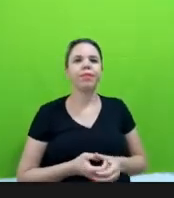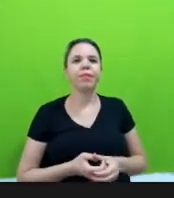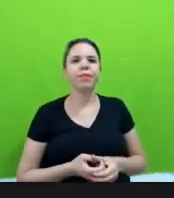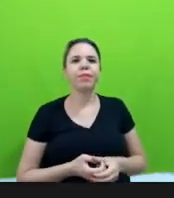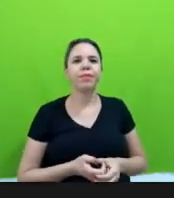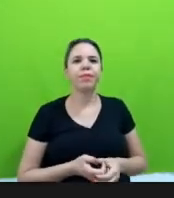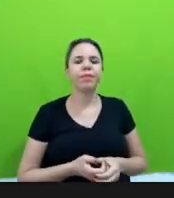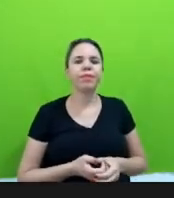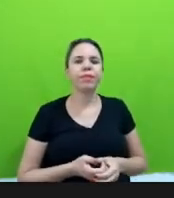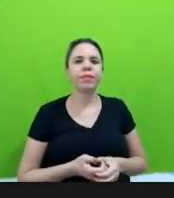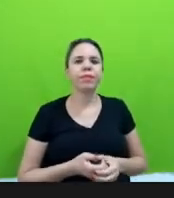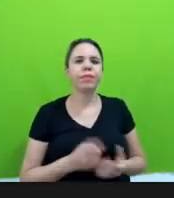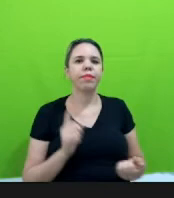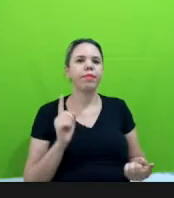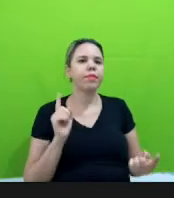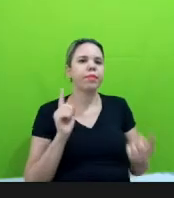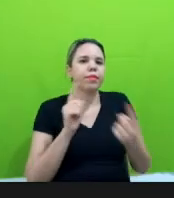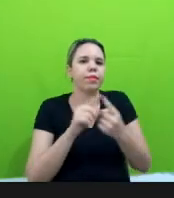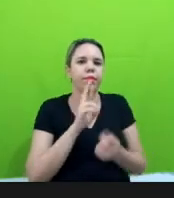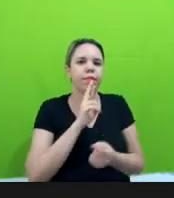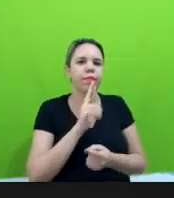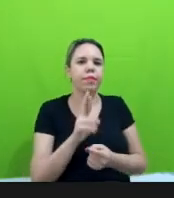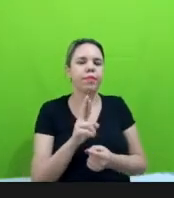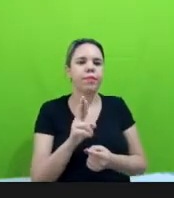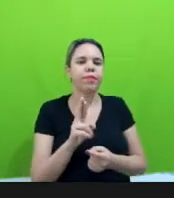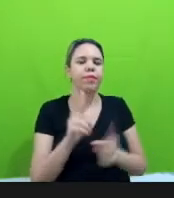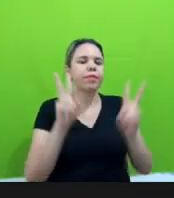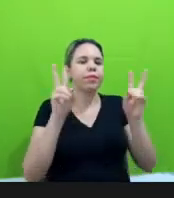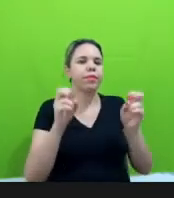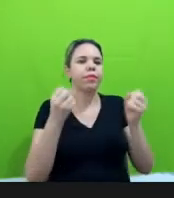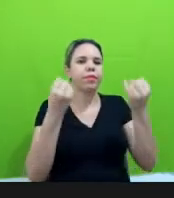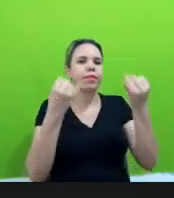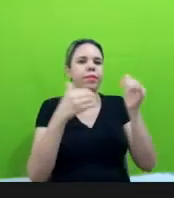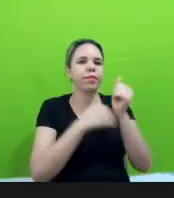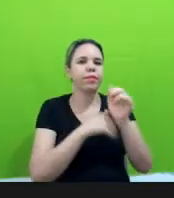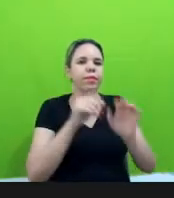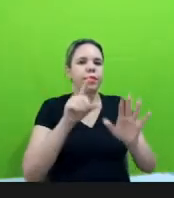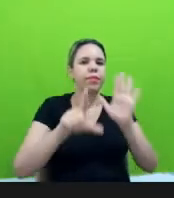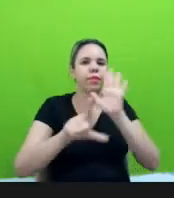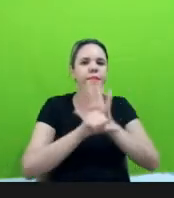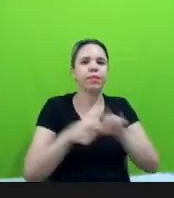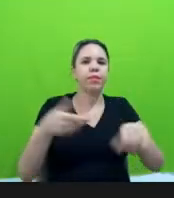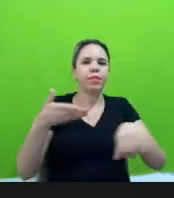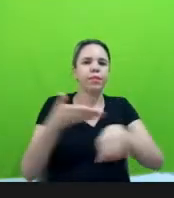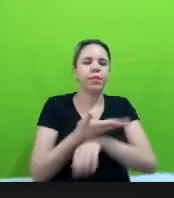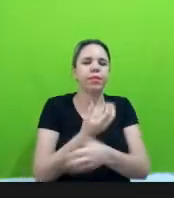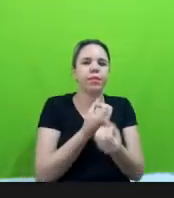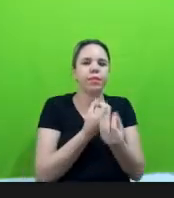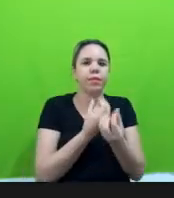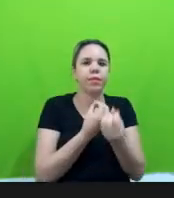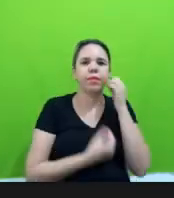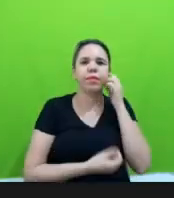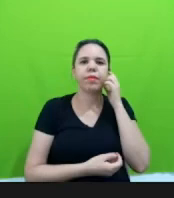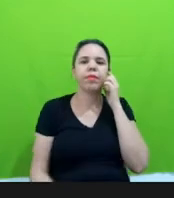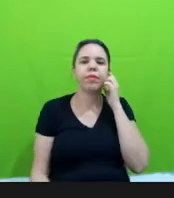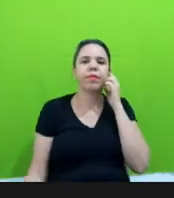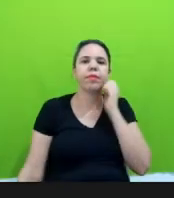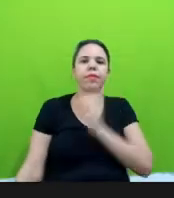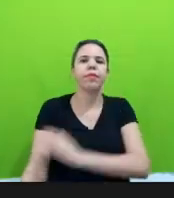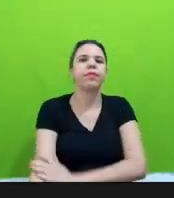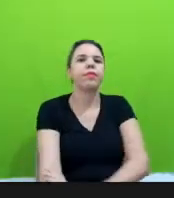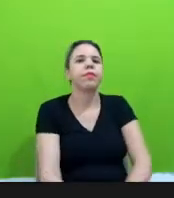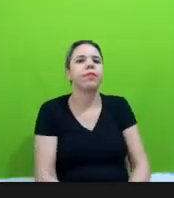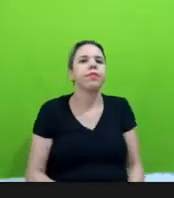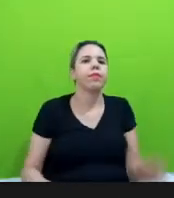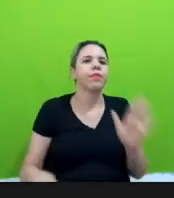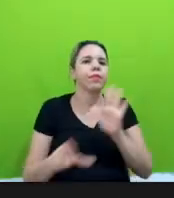para ser objetivo, assim, vamos já tratar sobre sigilo, né? A Lei de Acesso à Informação, ela é uma lei que ela é, ela